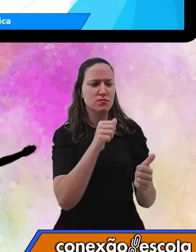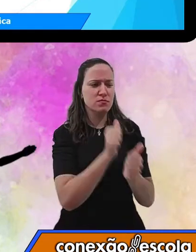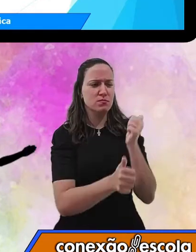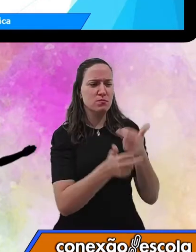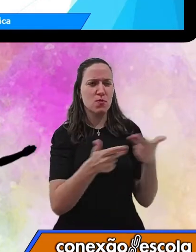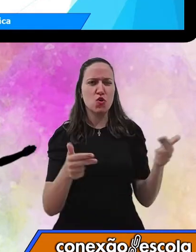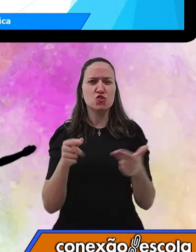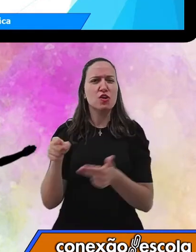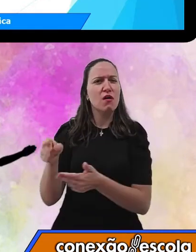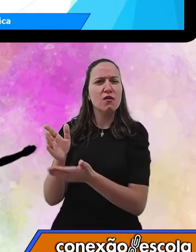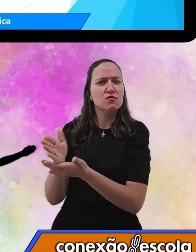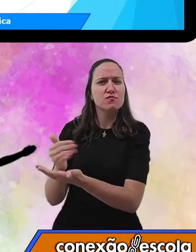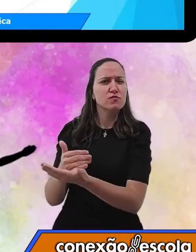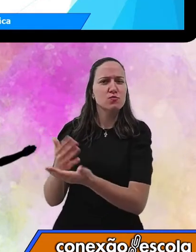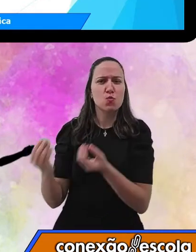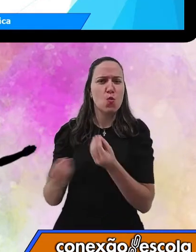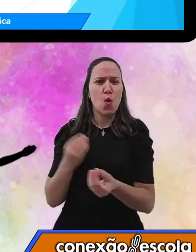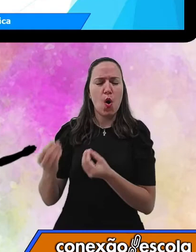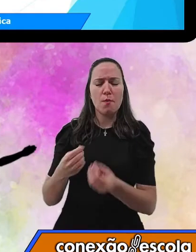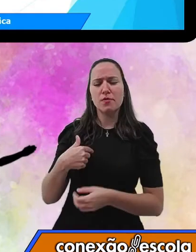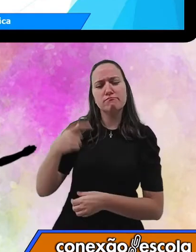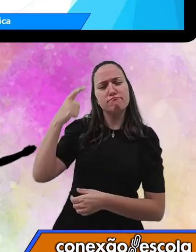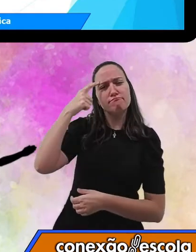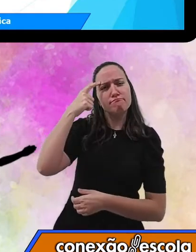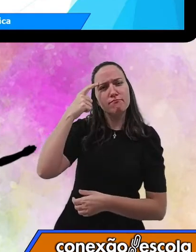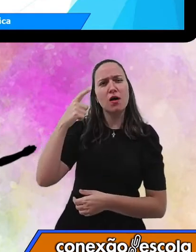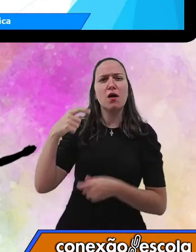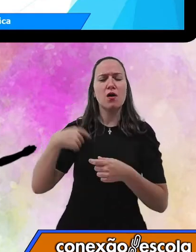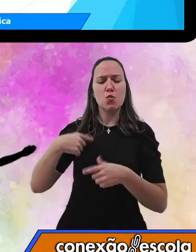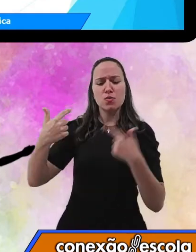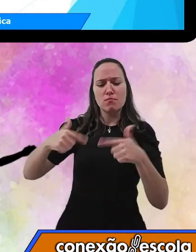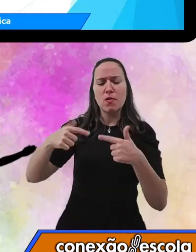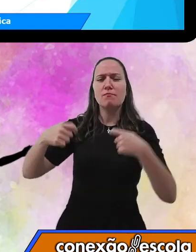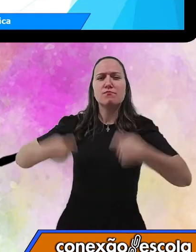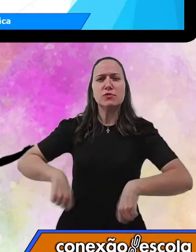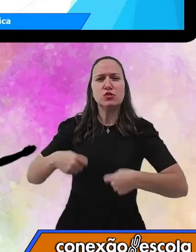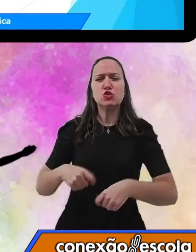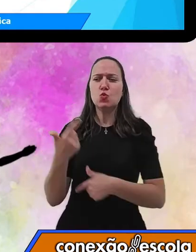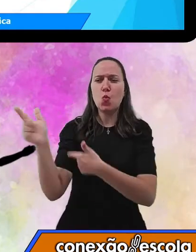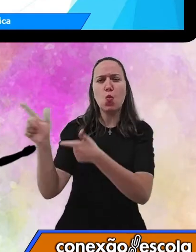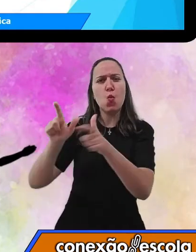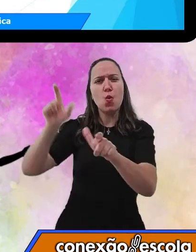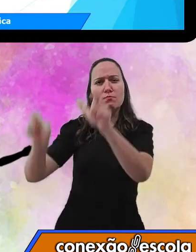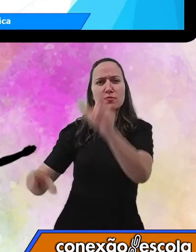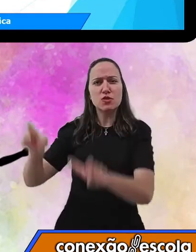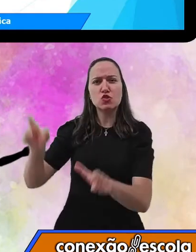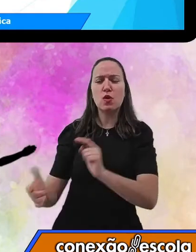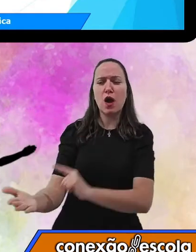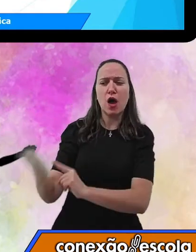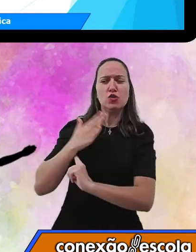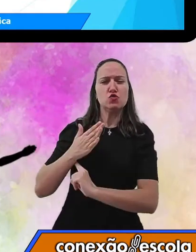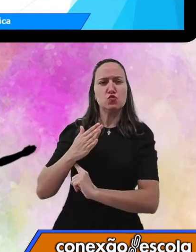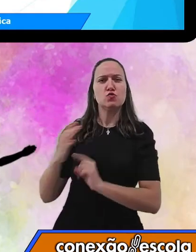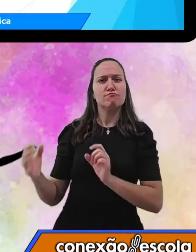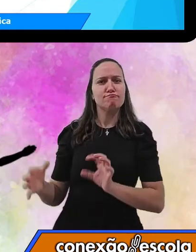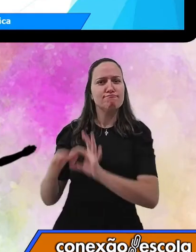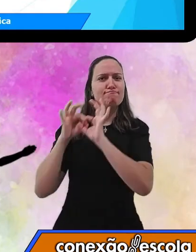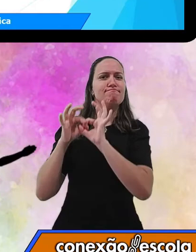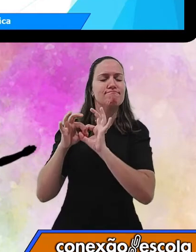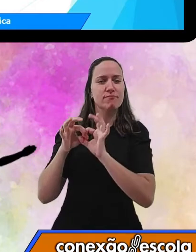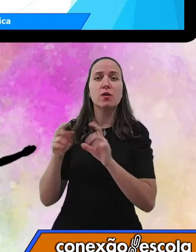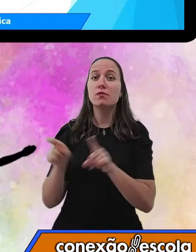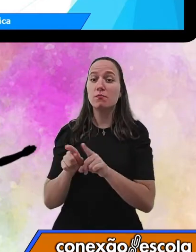seja, como o seu trabalho depende do trabalho de outras pessoas e qual a importância do seu trabalho dentro